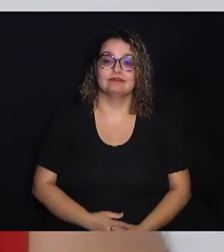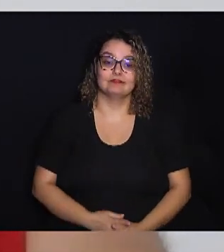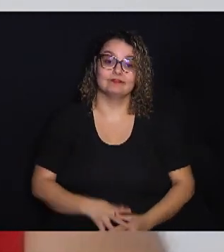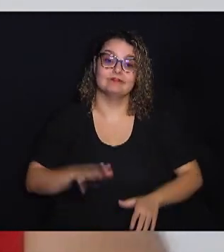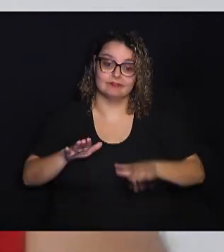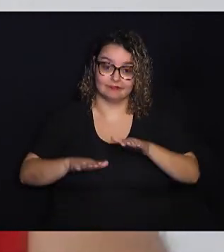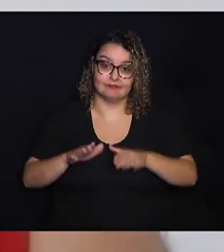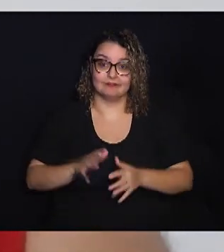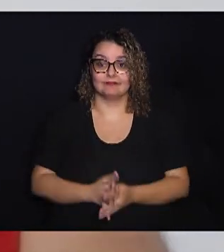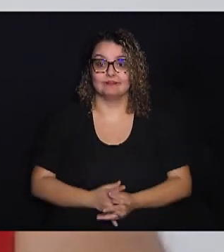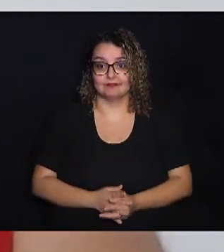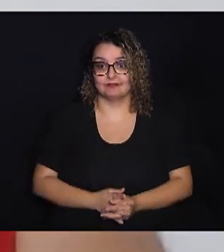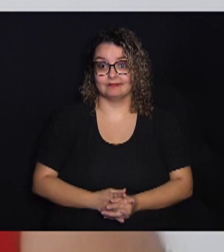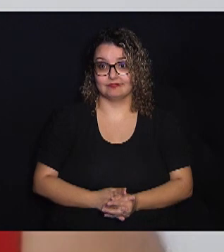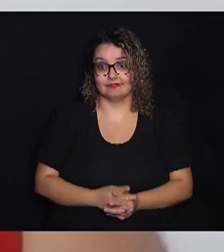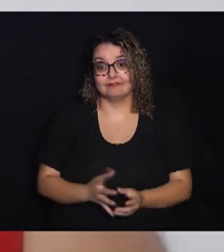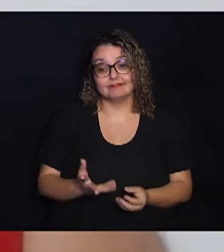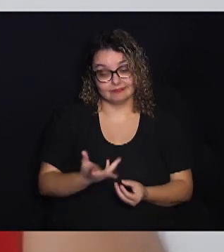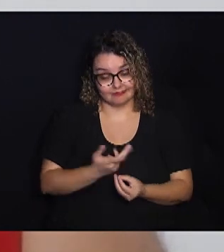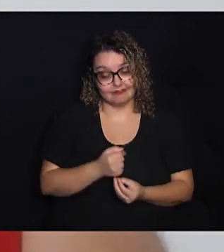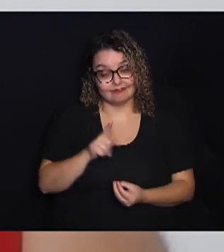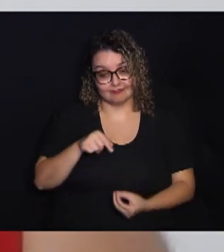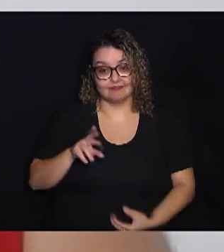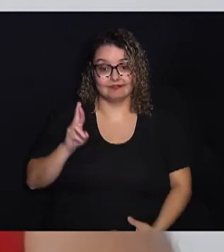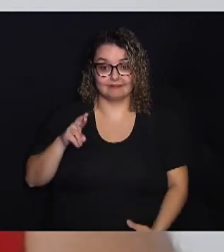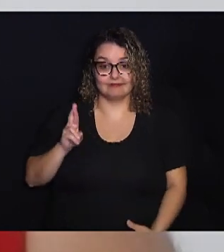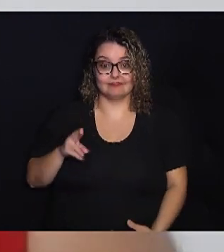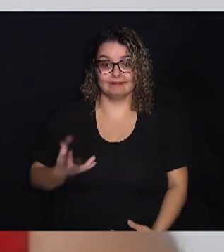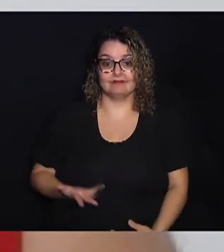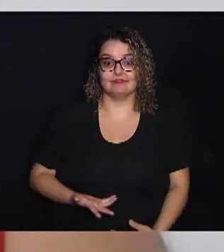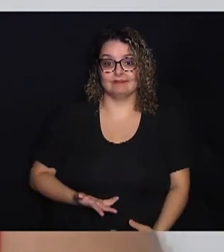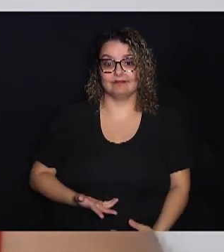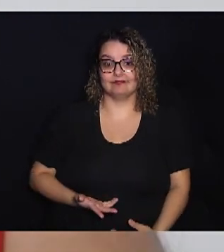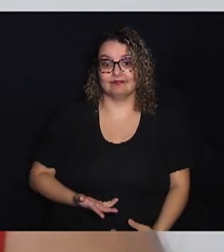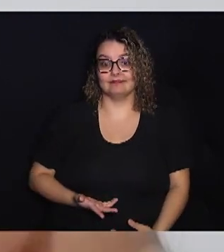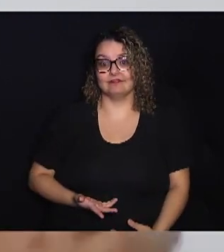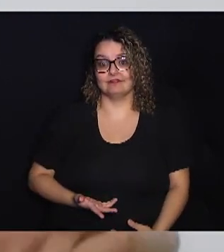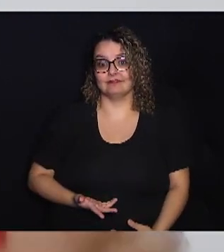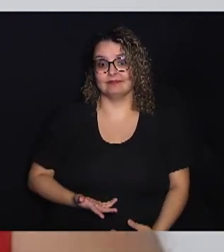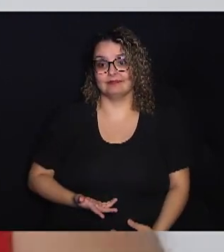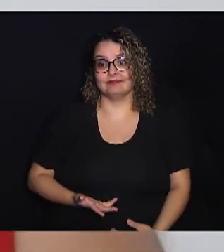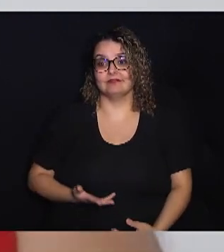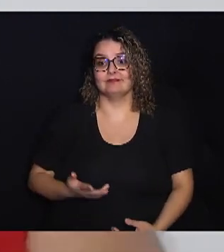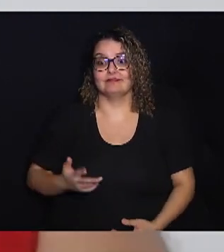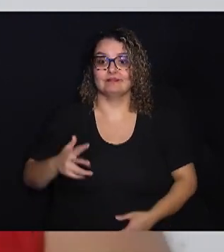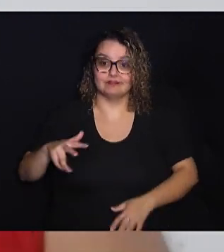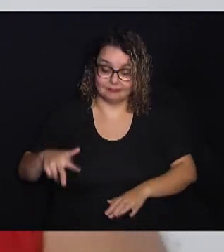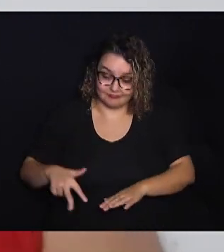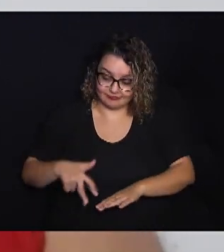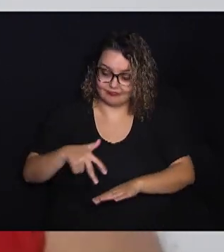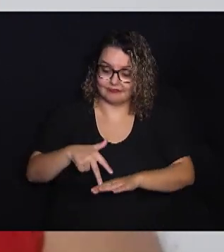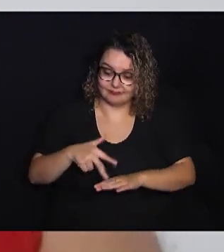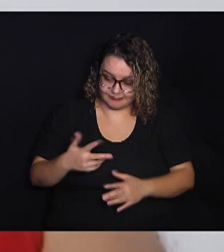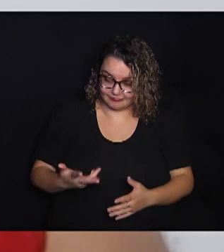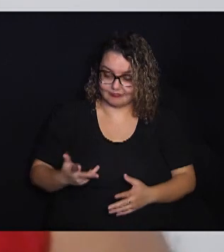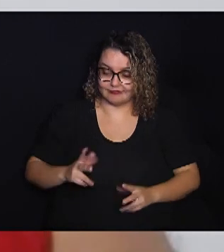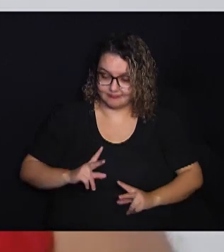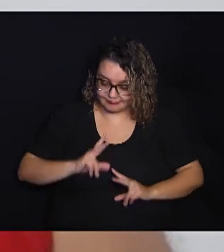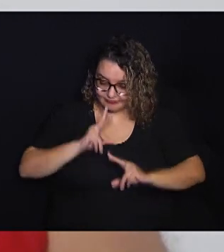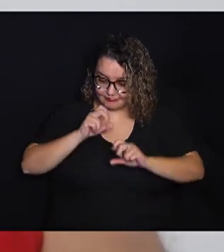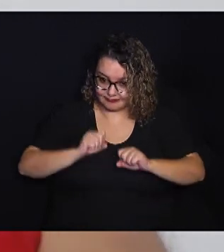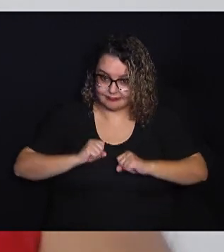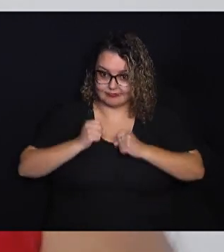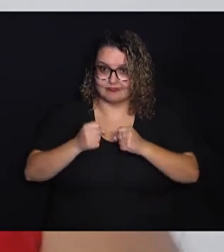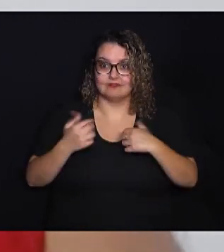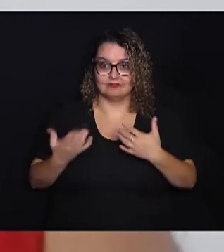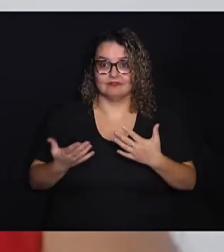Talvez uma arte é o motivo de você se levantar de uma grande dificuldade. Então, eu